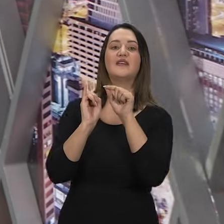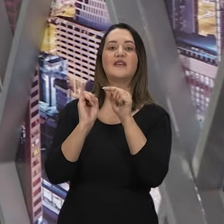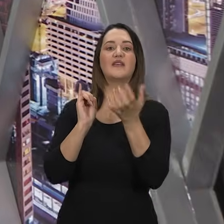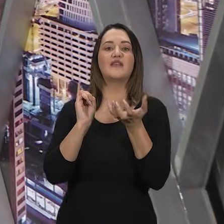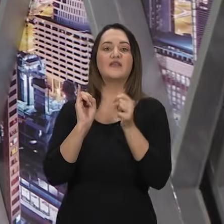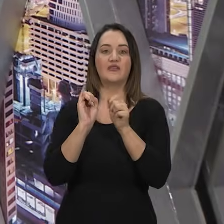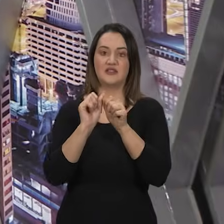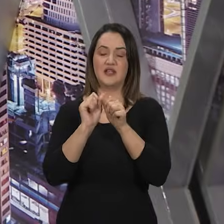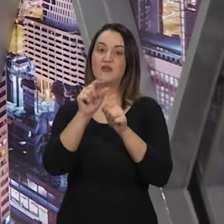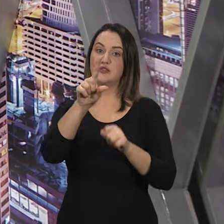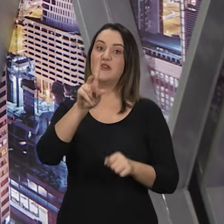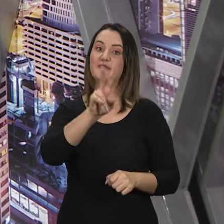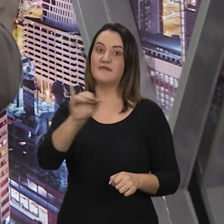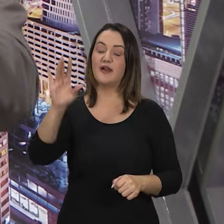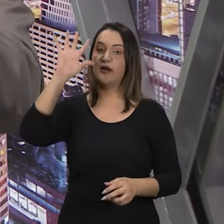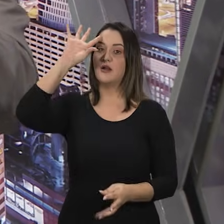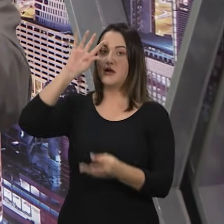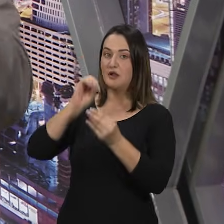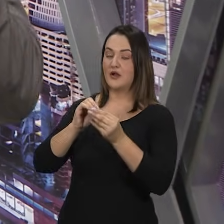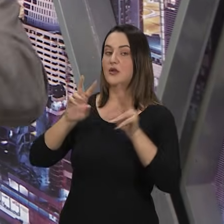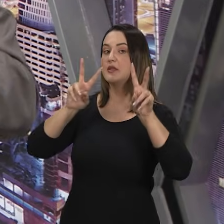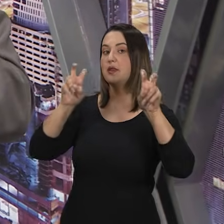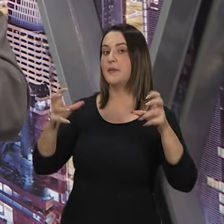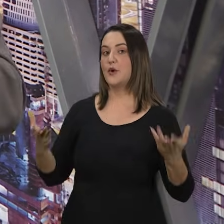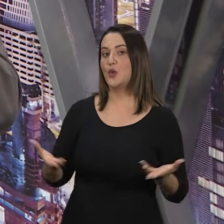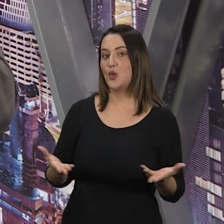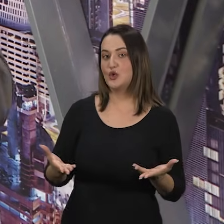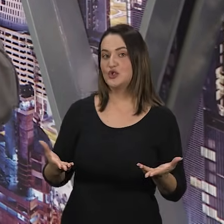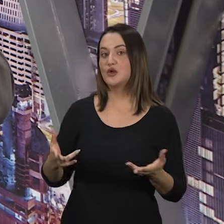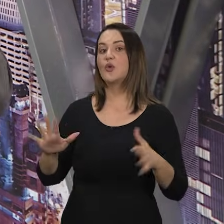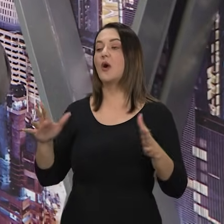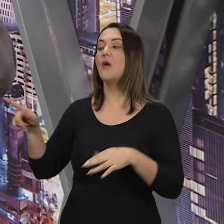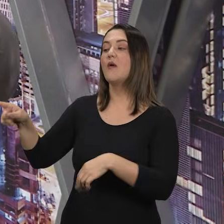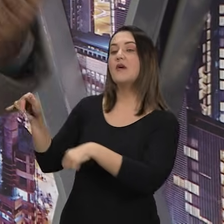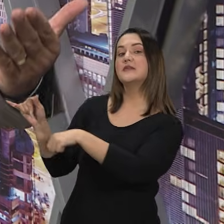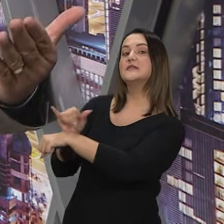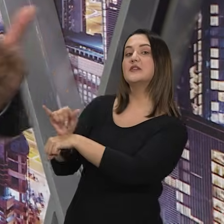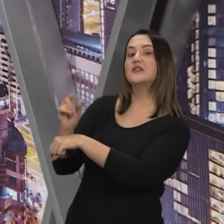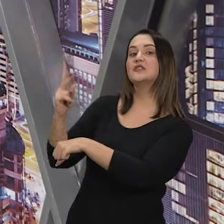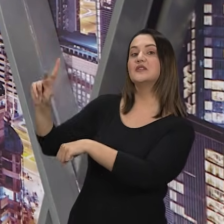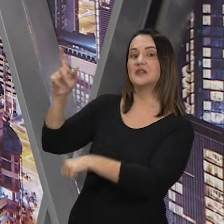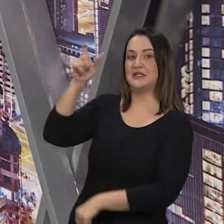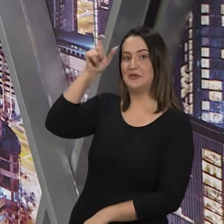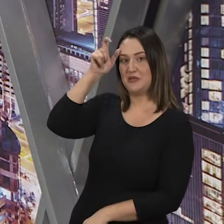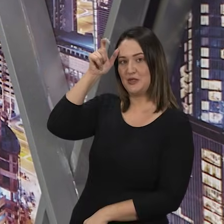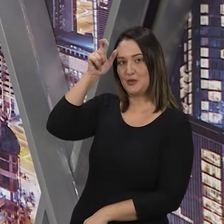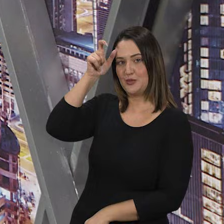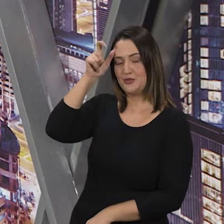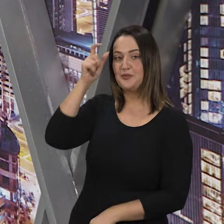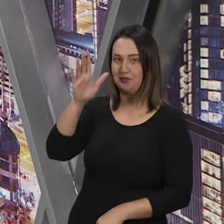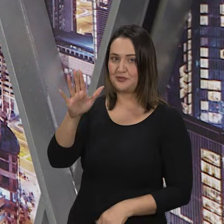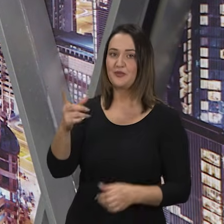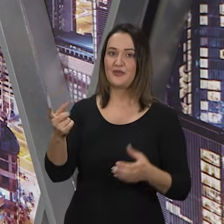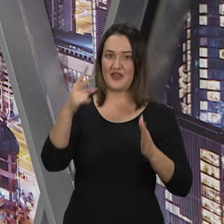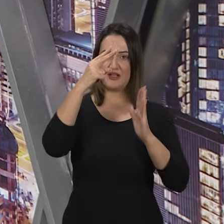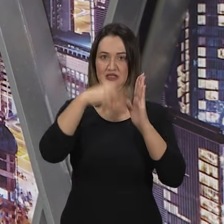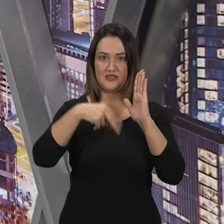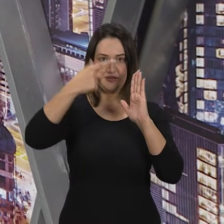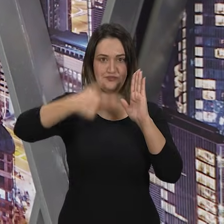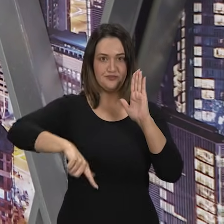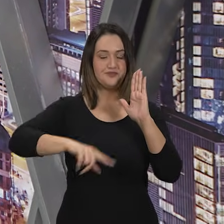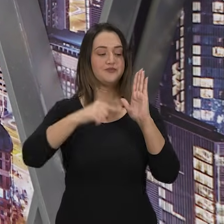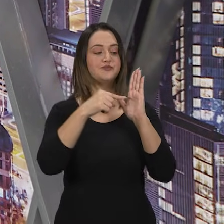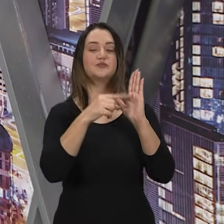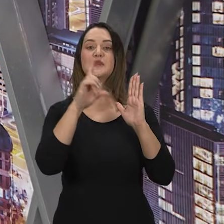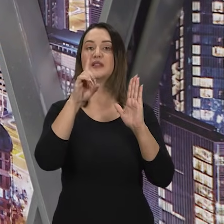pequeno, faria. E aí você vai entender o tema do programa de hoje, que é a estratégia do inimigo. Quer ver? Voltemos para